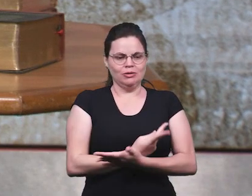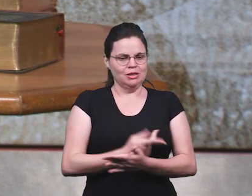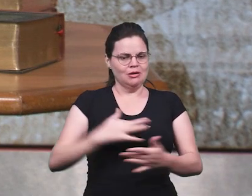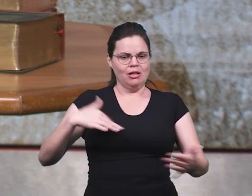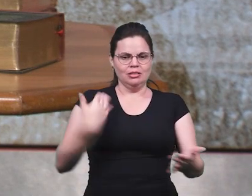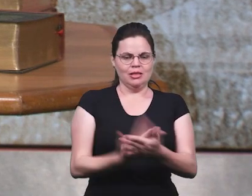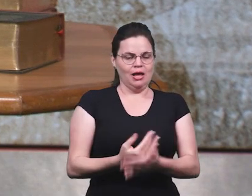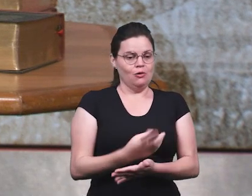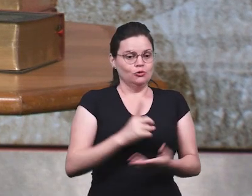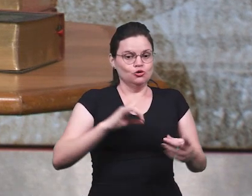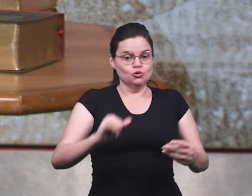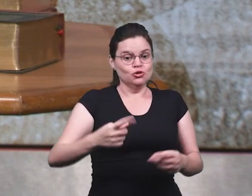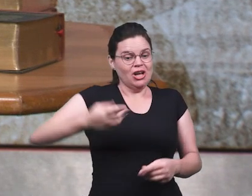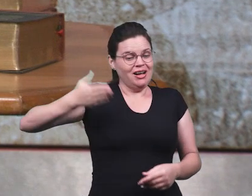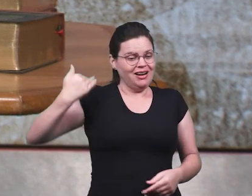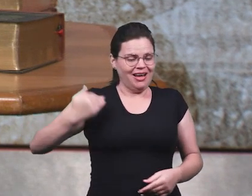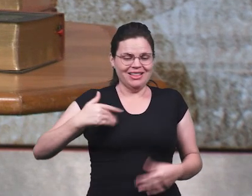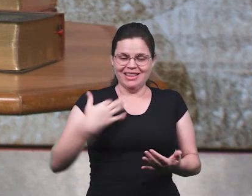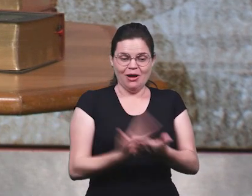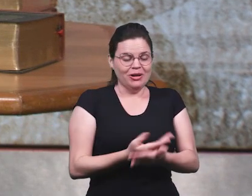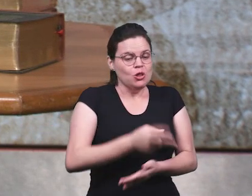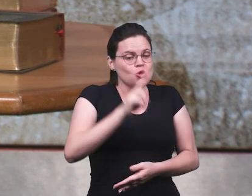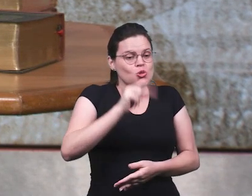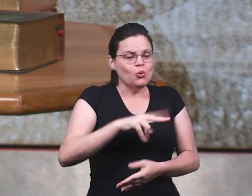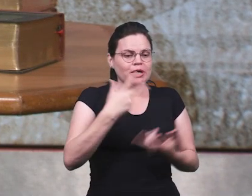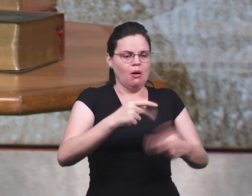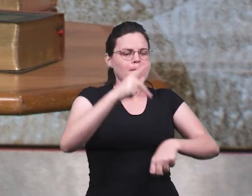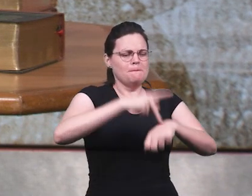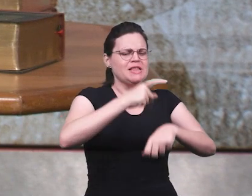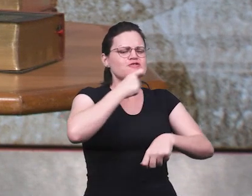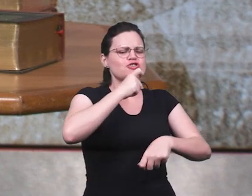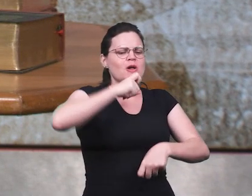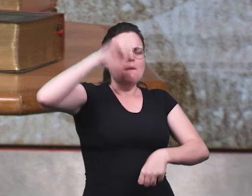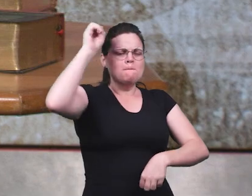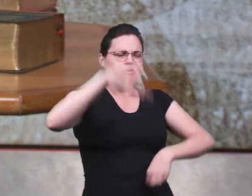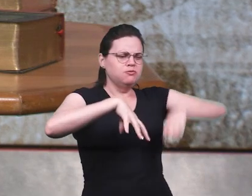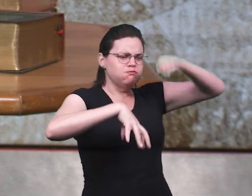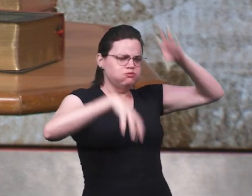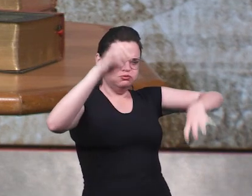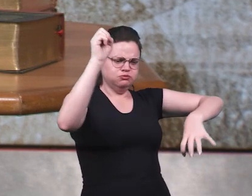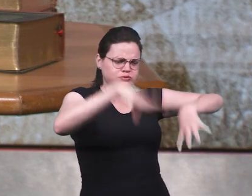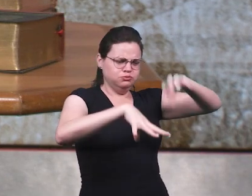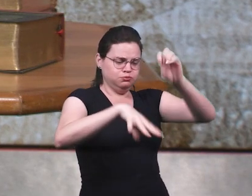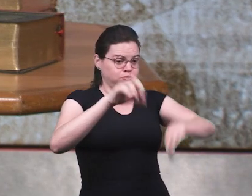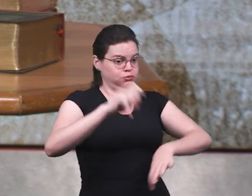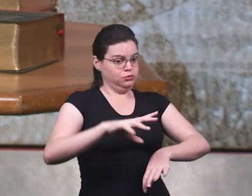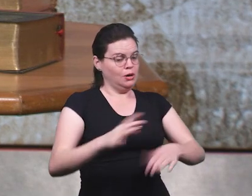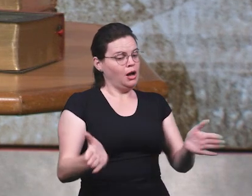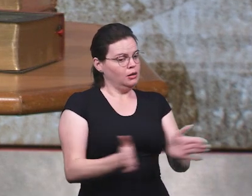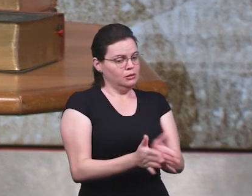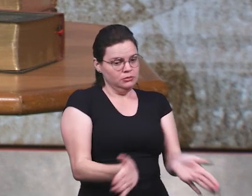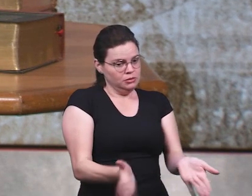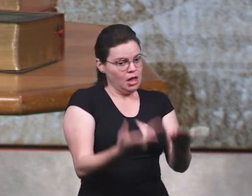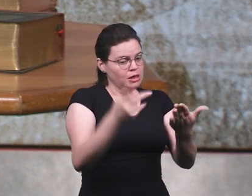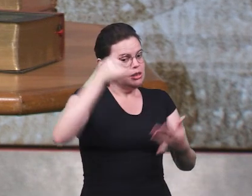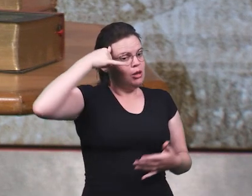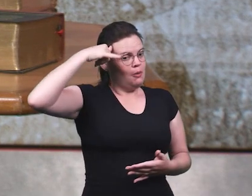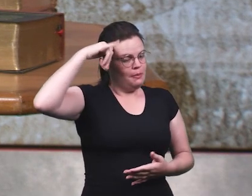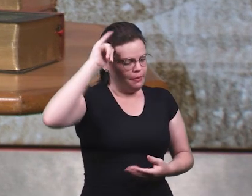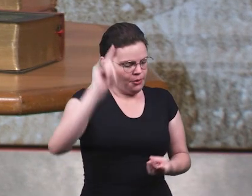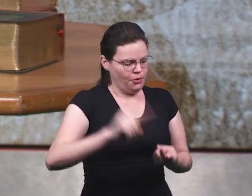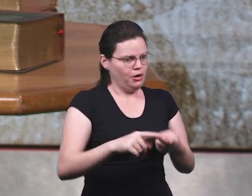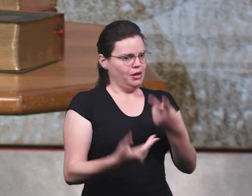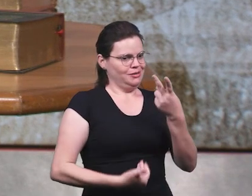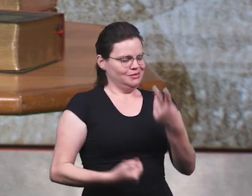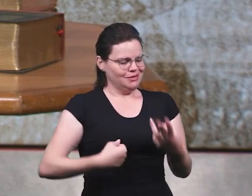que foi fundado até agora. Agora, pois, envia, recolhe o teu gado e tudo o que tens